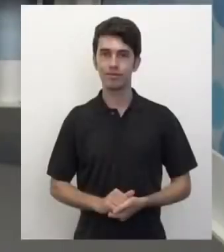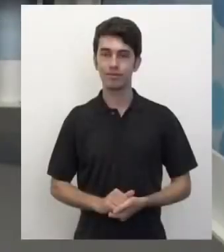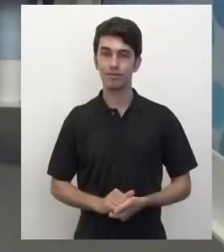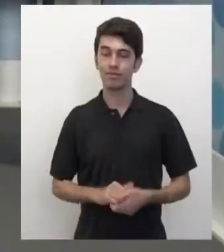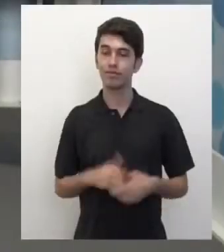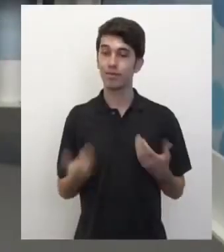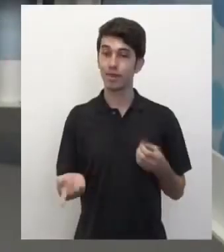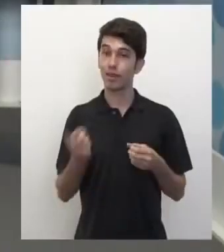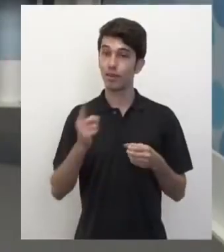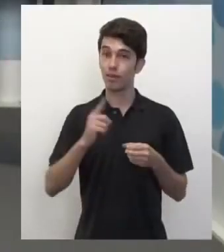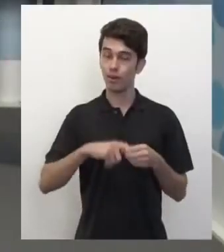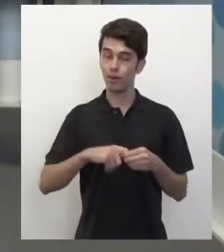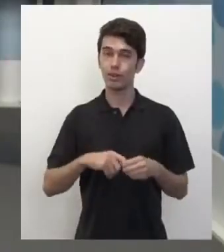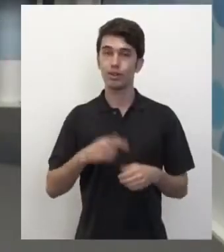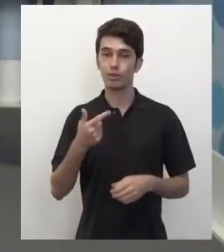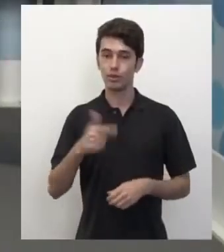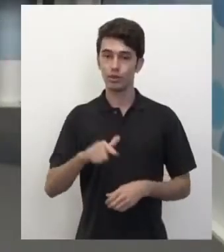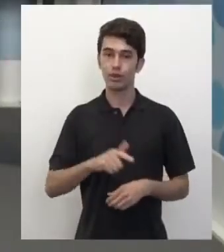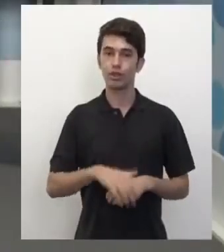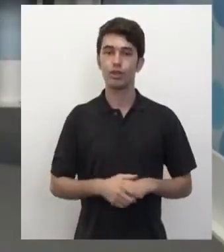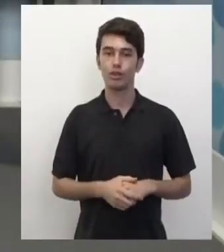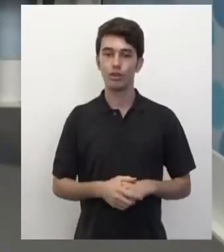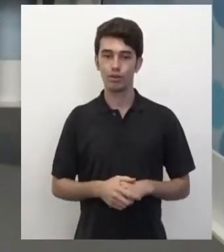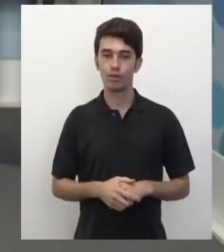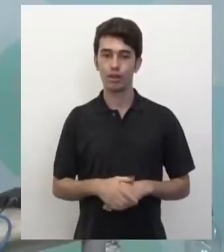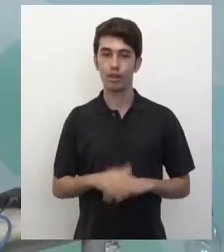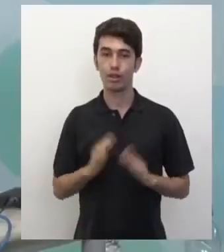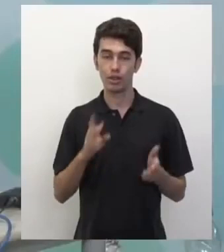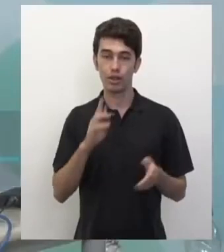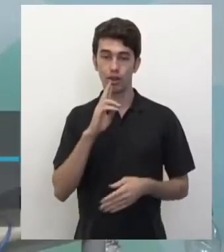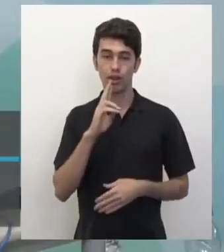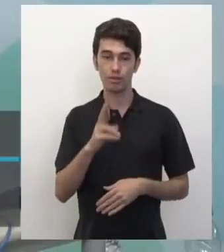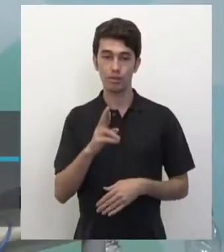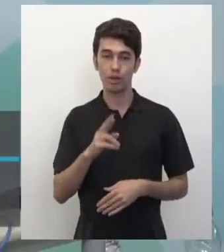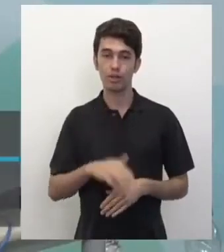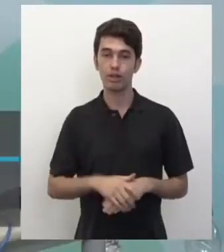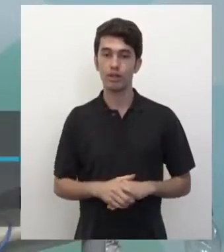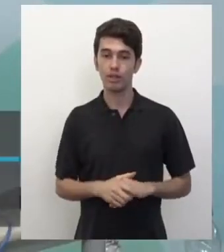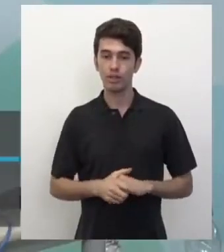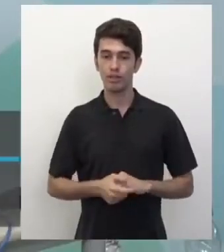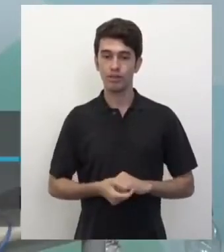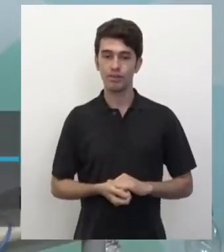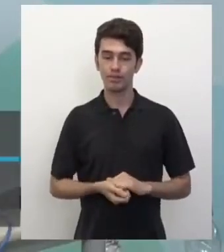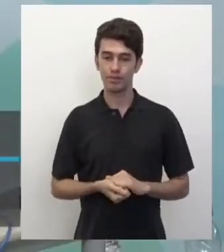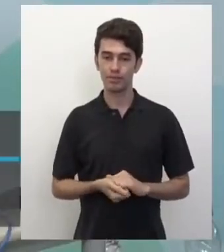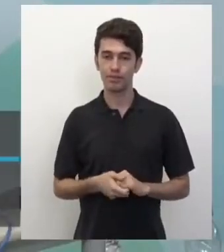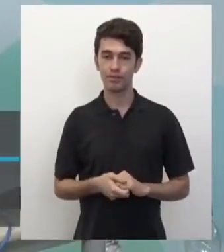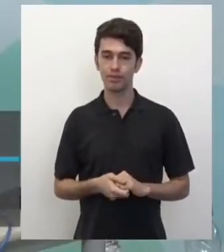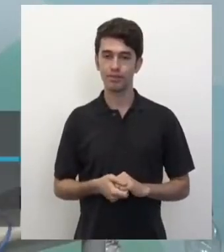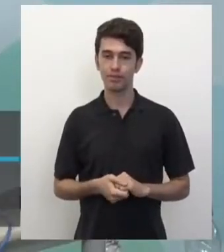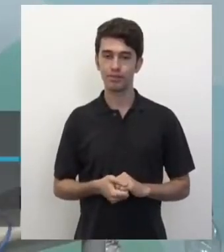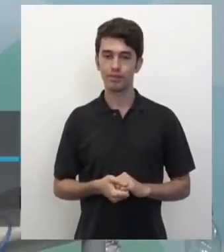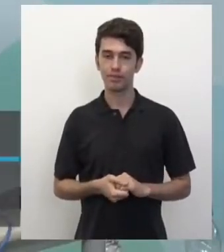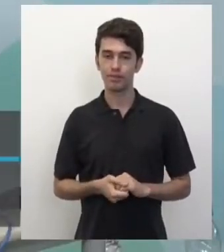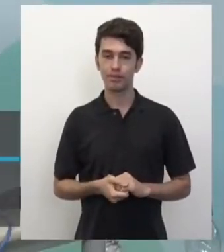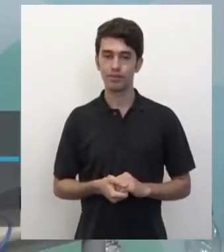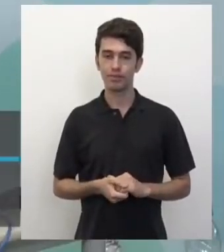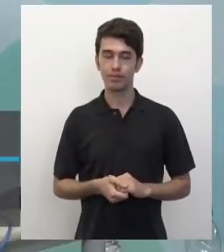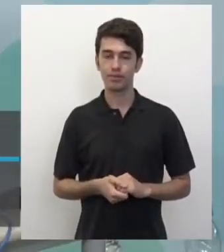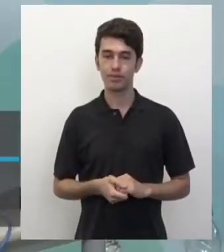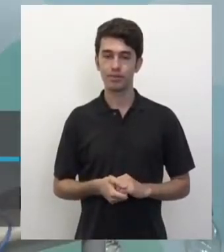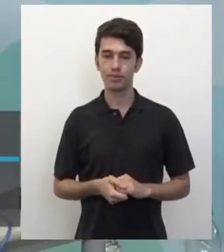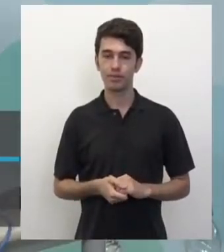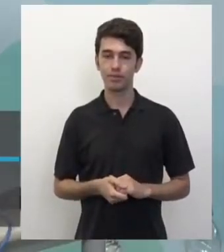E voltamos mais uma vez. Legal, aí, também, né? Já com a resposta da Escola Estadual Guines Afonso Morales de Neves,